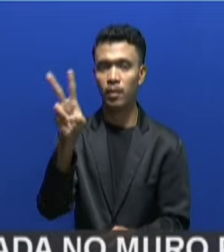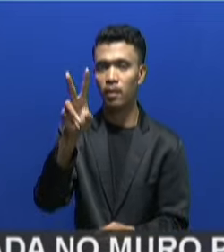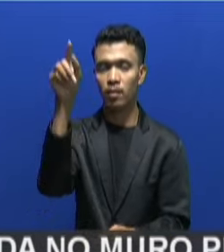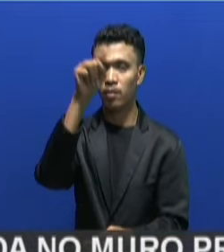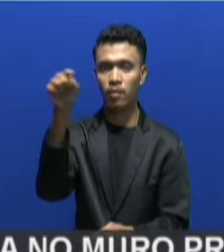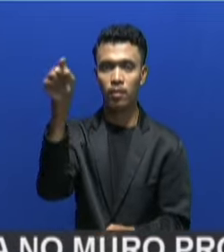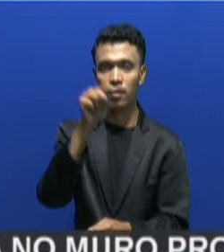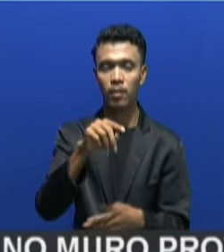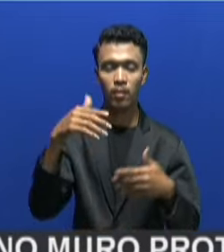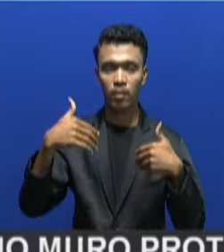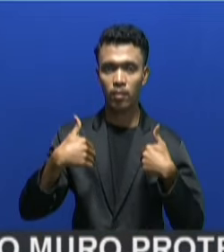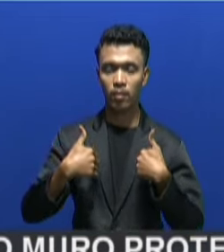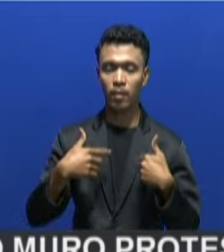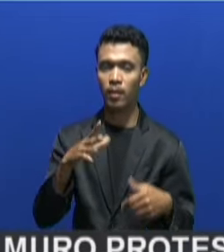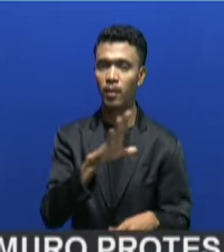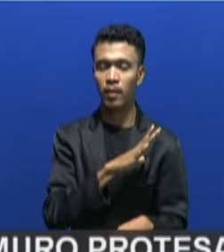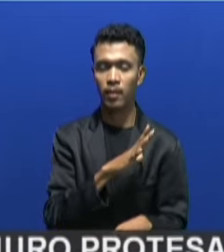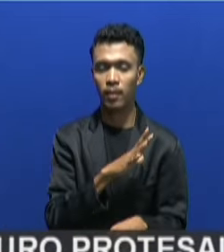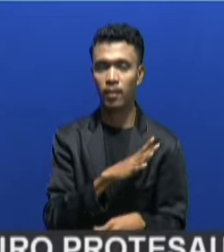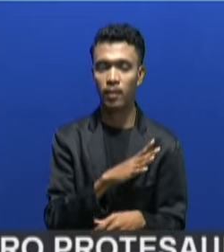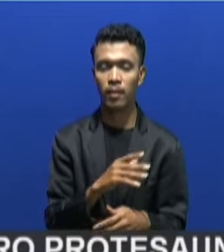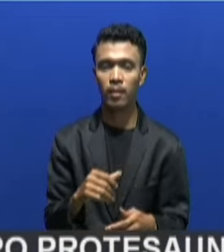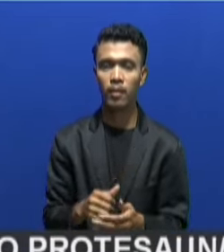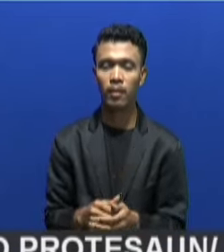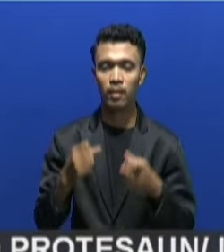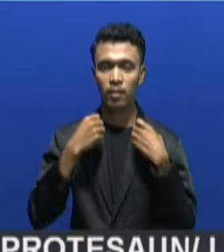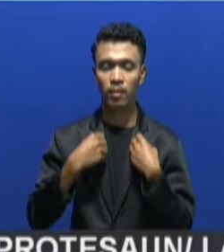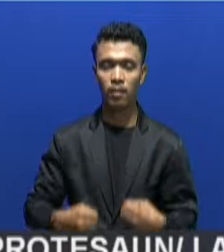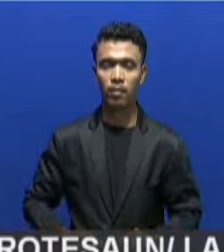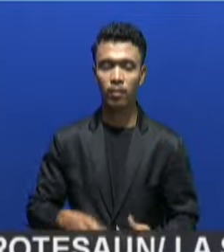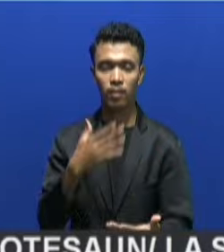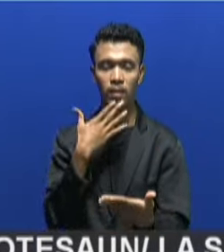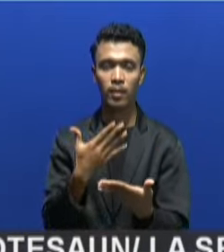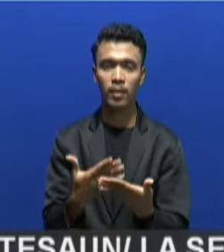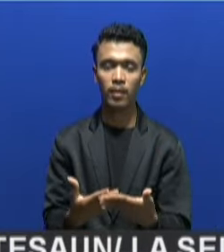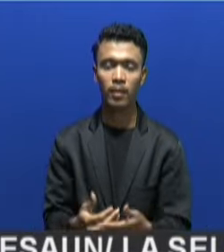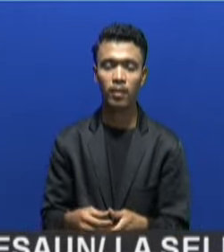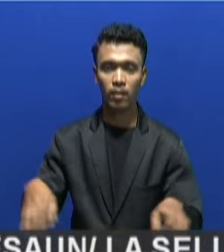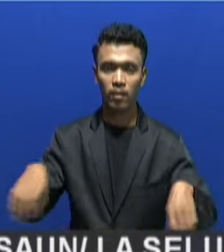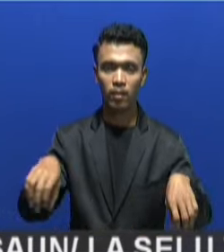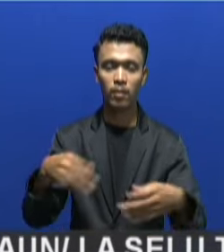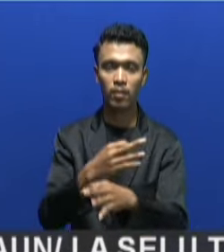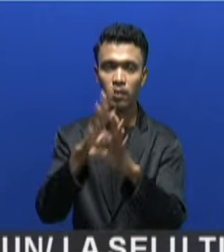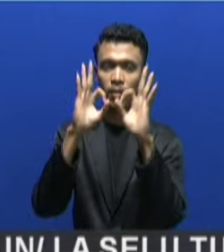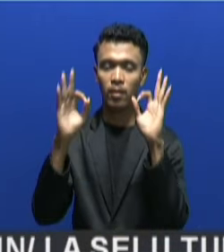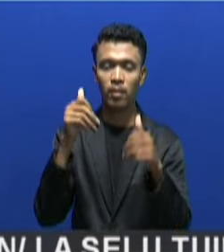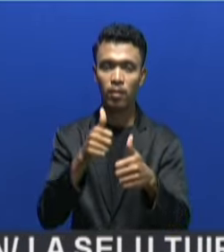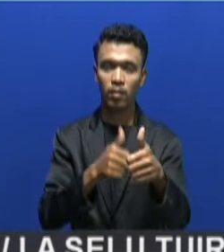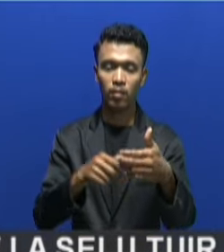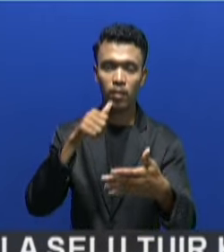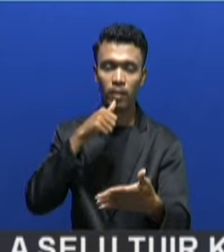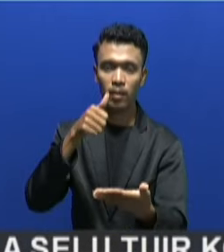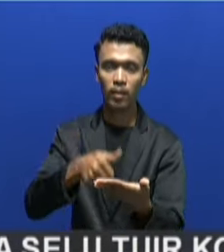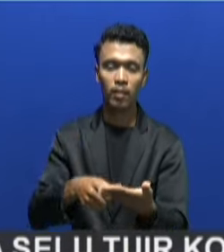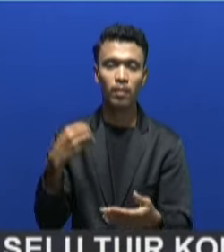25,2% de rio, né? No espera que está com a saúde de acordo, no projeto de belo finaliza, tuir carta, nota informação, né?